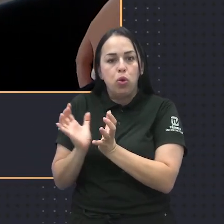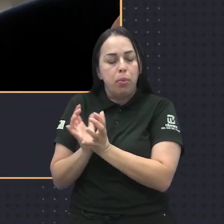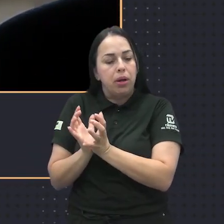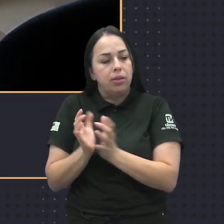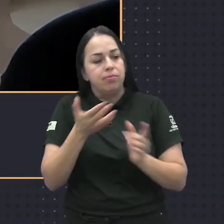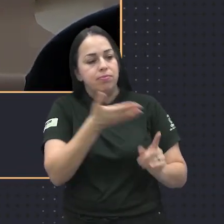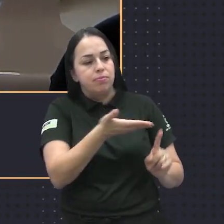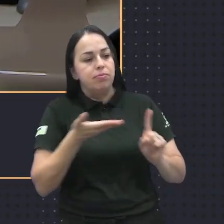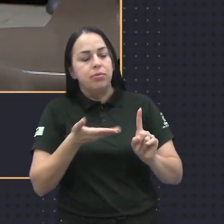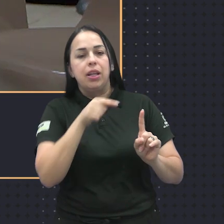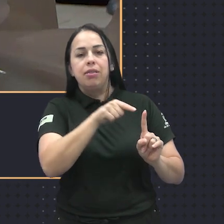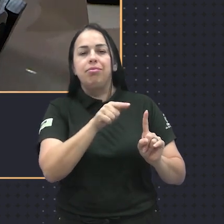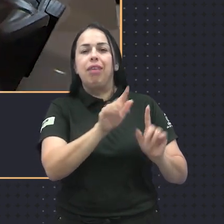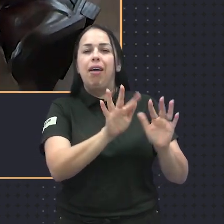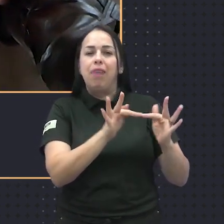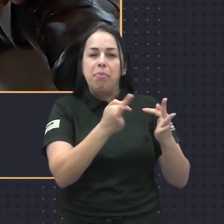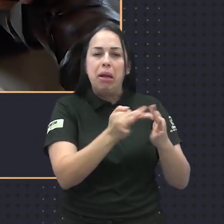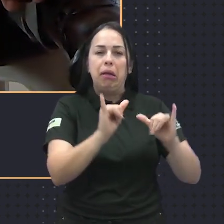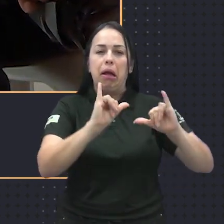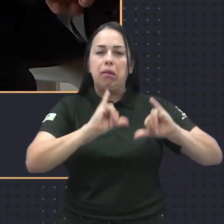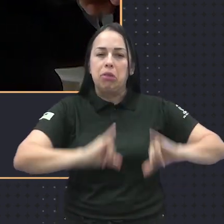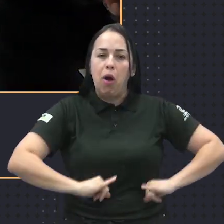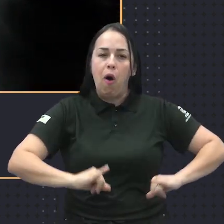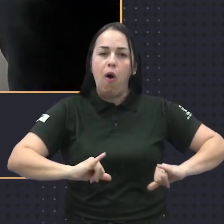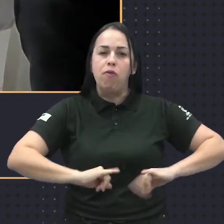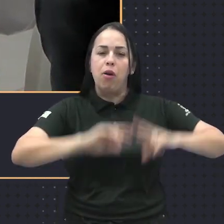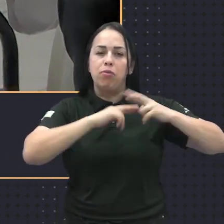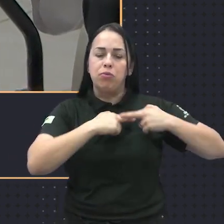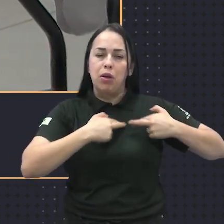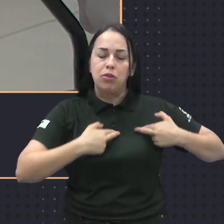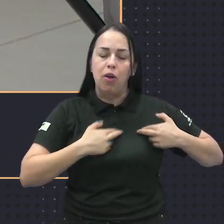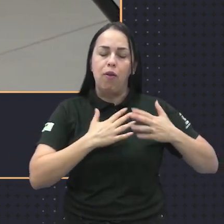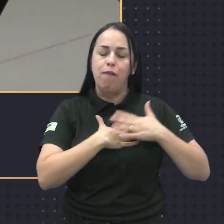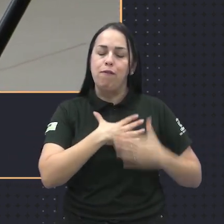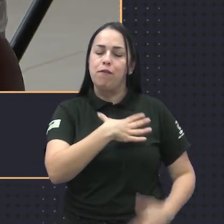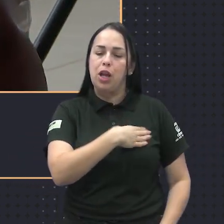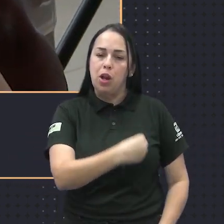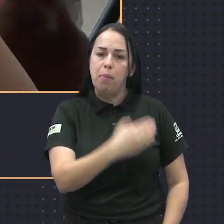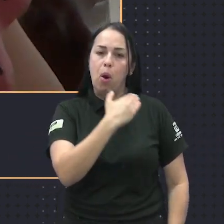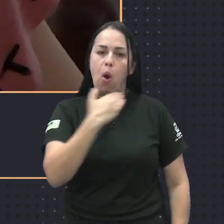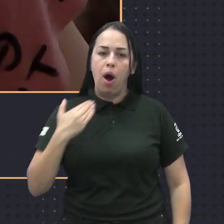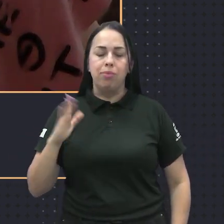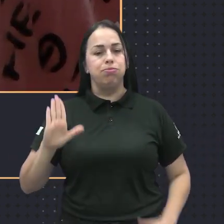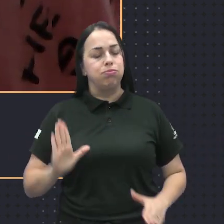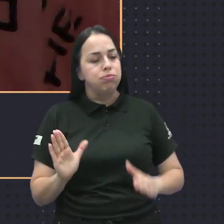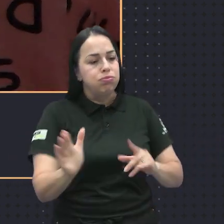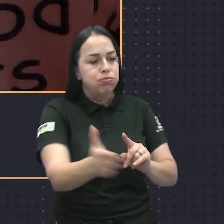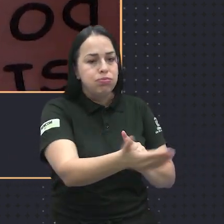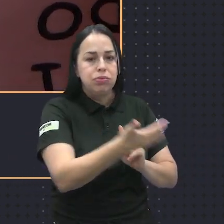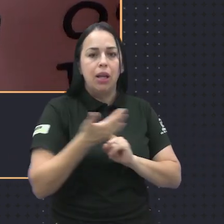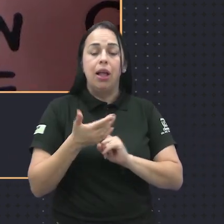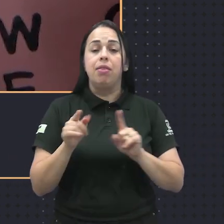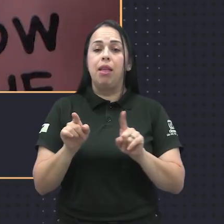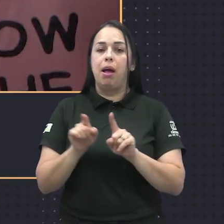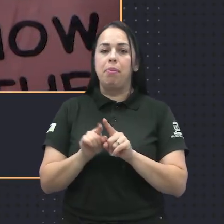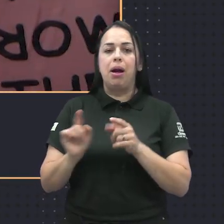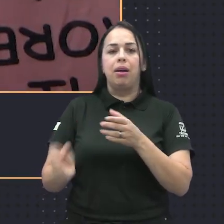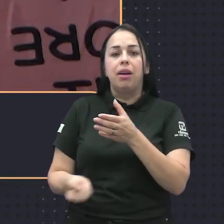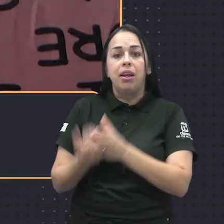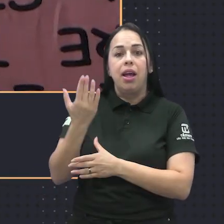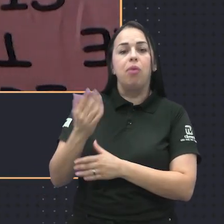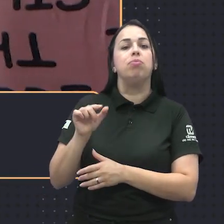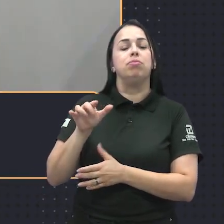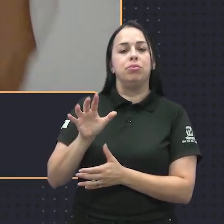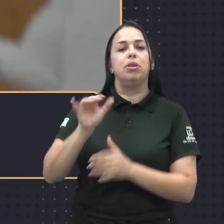e acolhimento às famílias que enfrentam esse momento difícil, que é a perda de um filho. Como reforço das atividades, a lei prevê